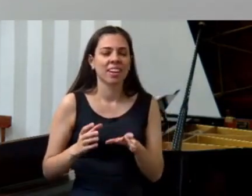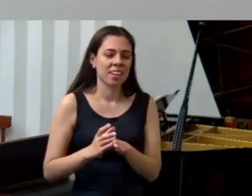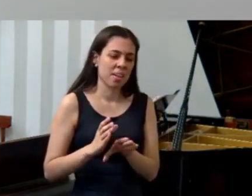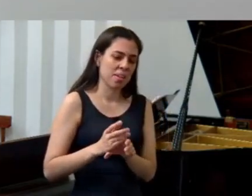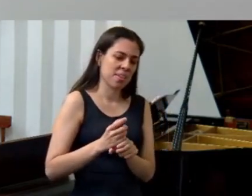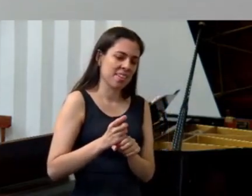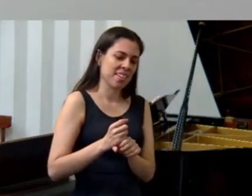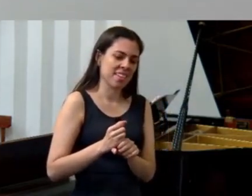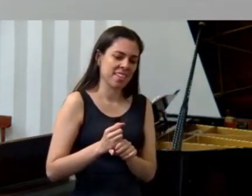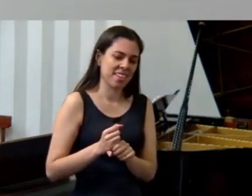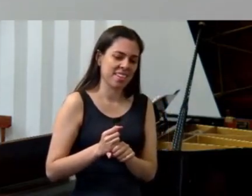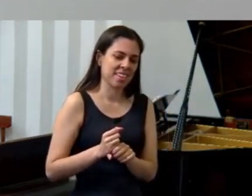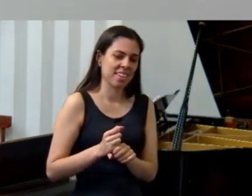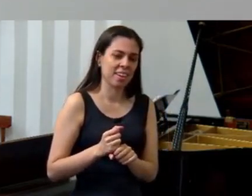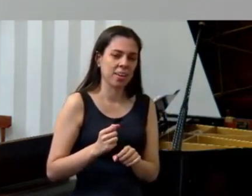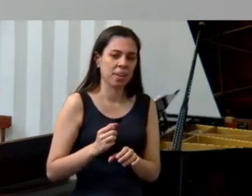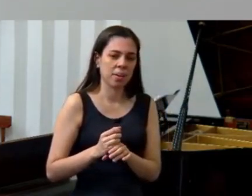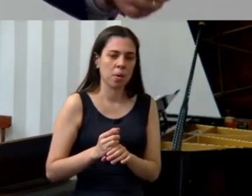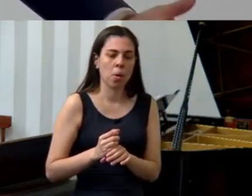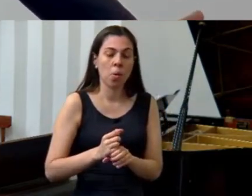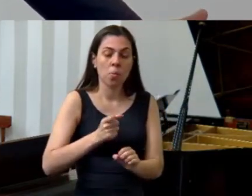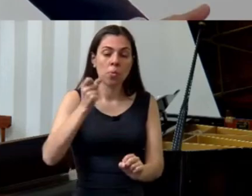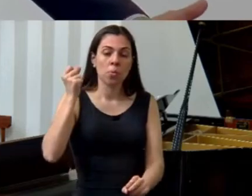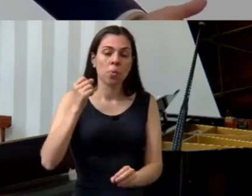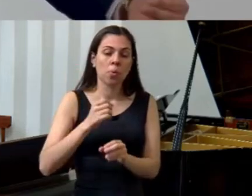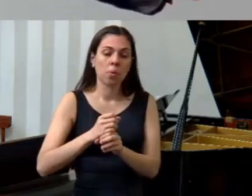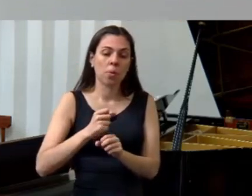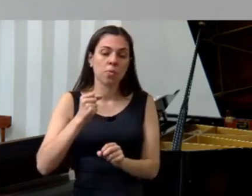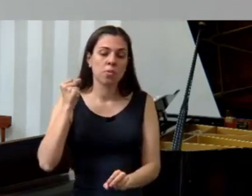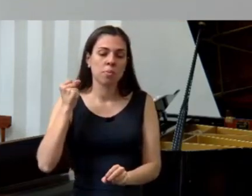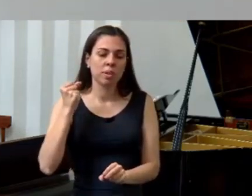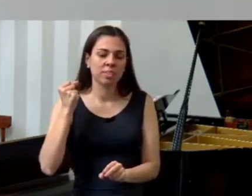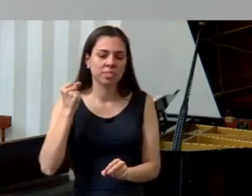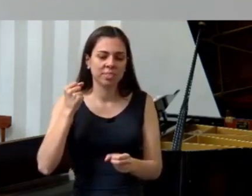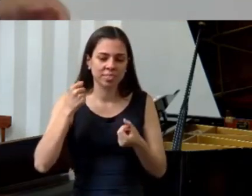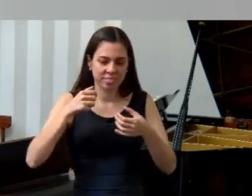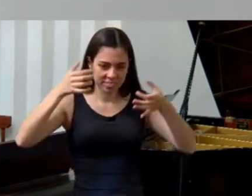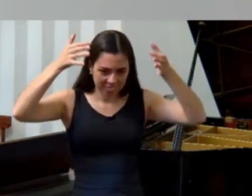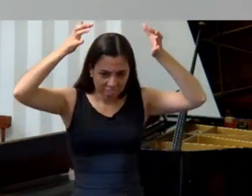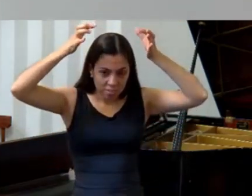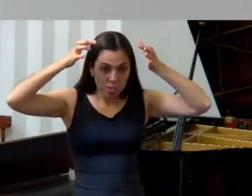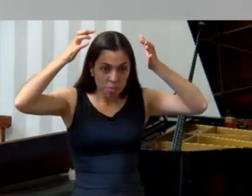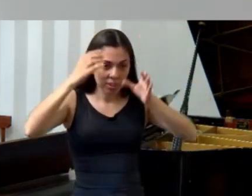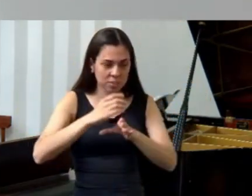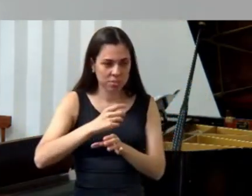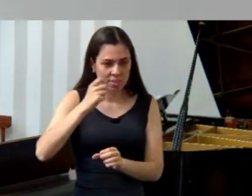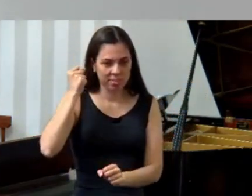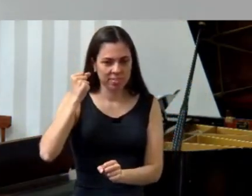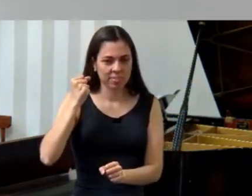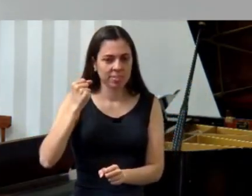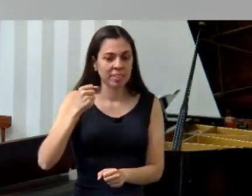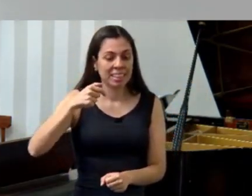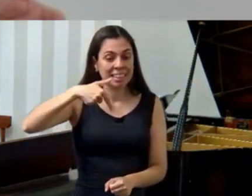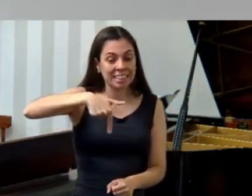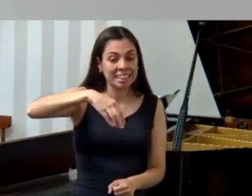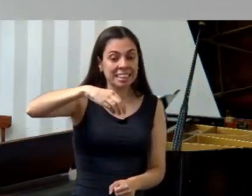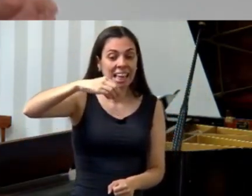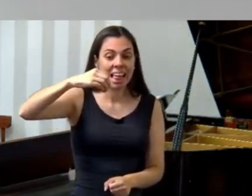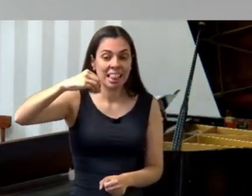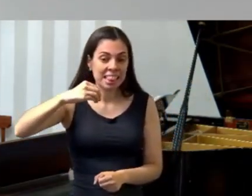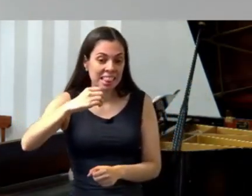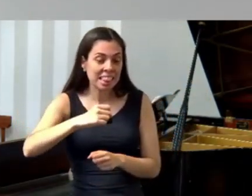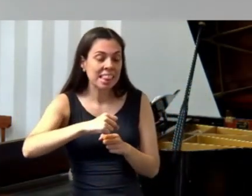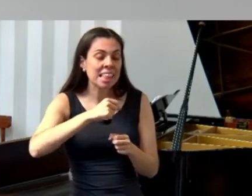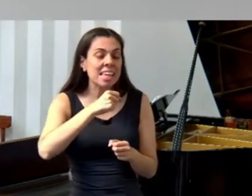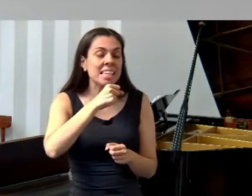para ensinar melhor, para servir melhor o Senhor. Não importa a idade que nós temos. O que Deus